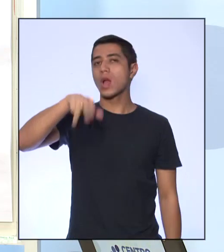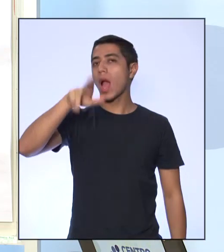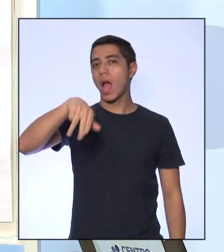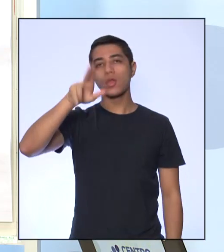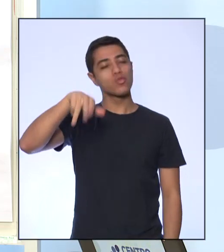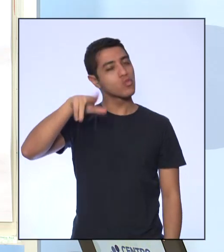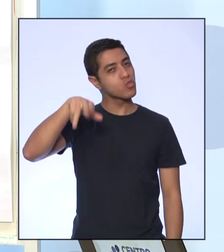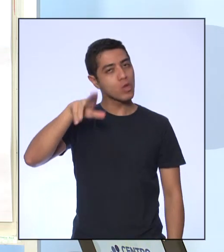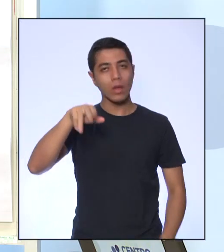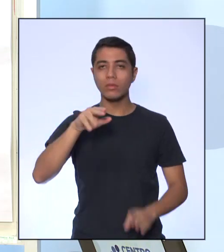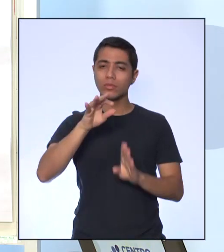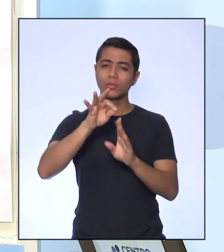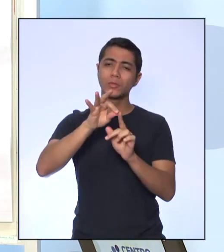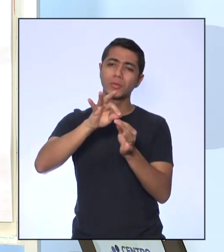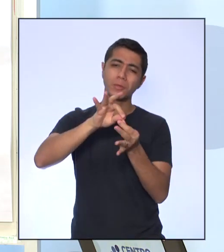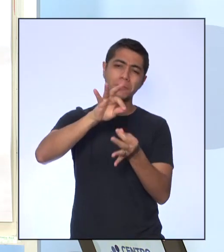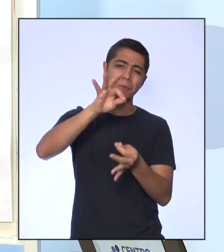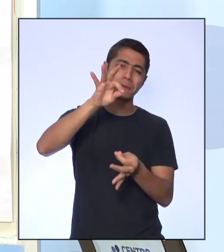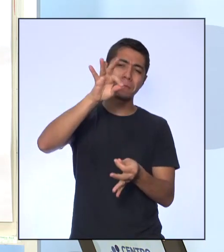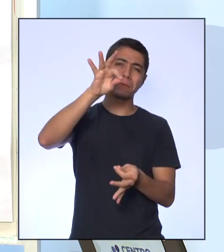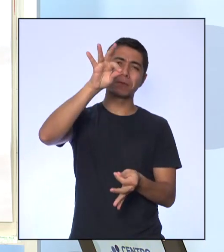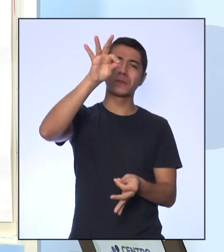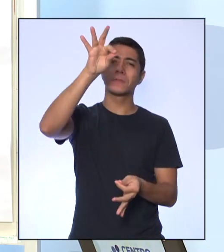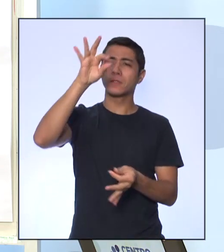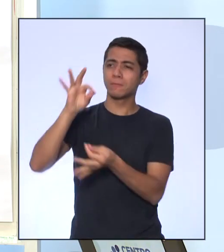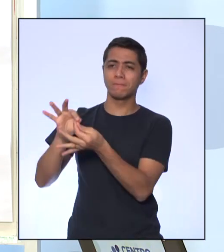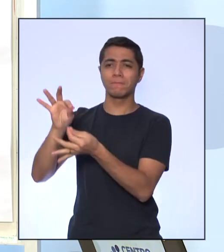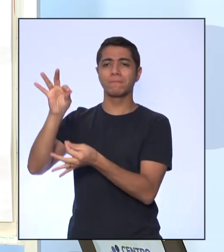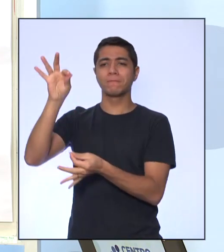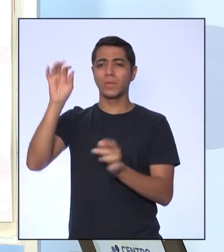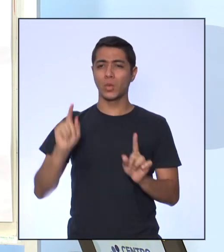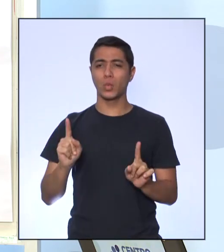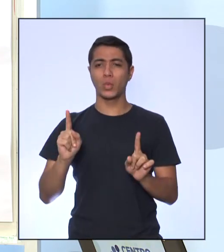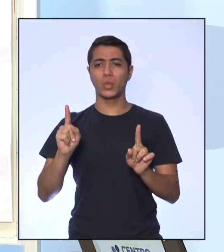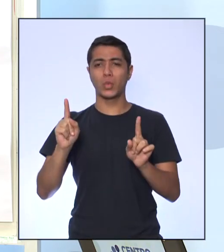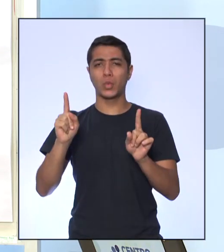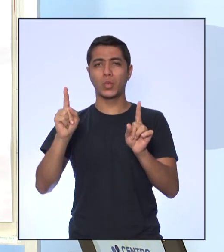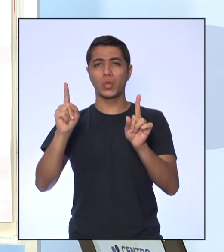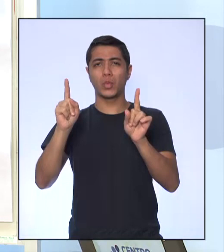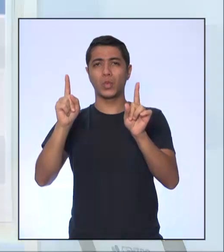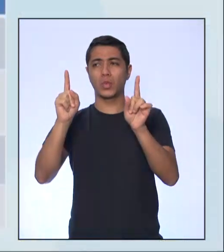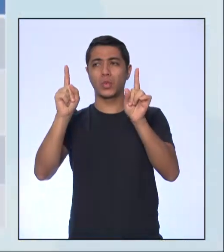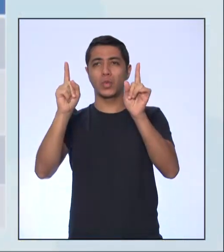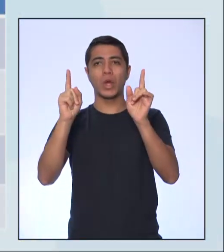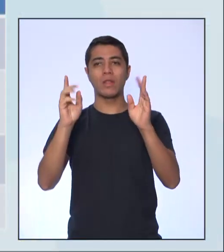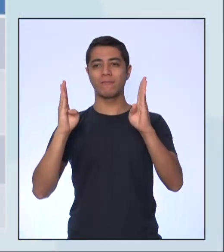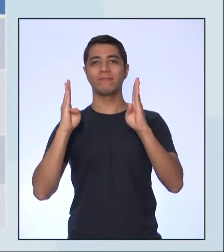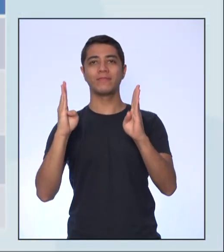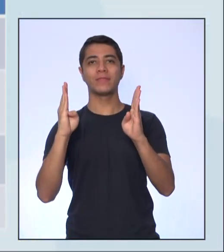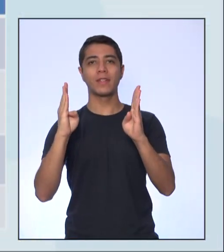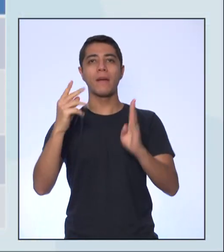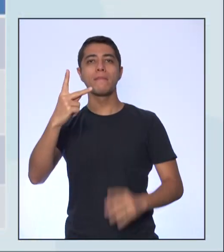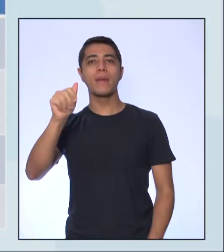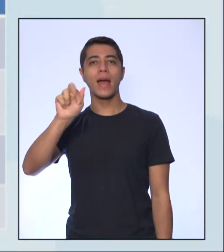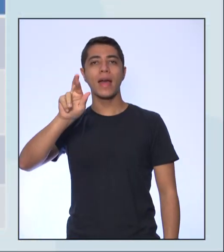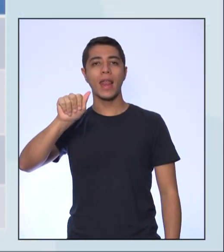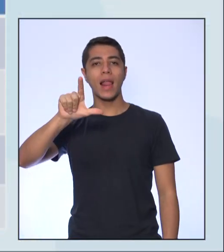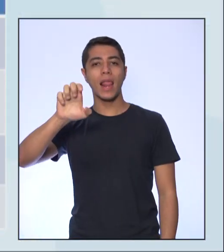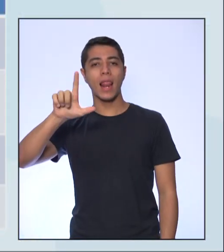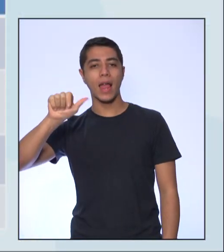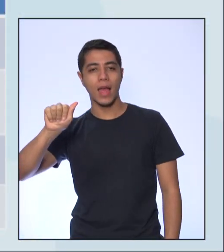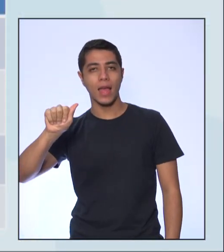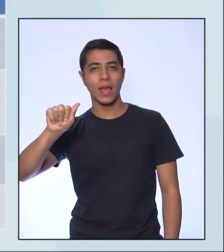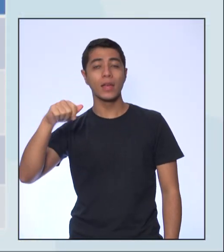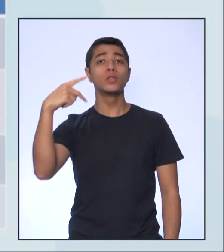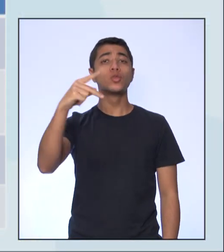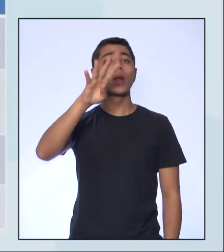ou seja na tabela de vocês vai aparecer esse e cortado aí né esse é cortado que vocês estão vendo